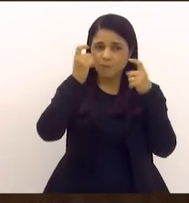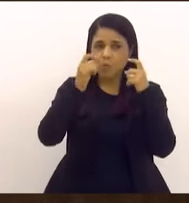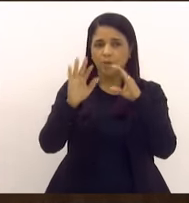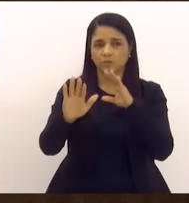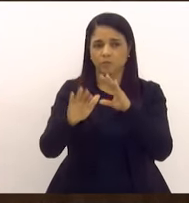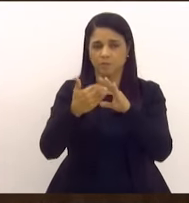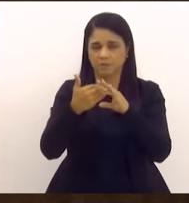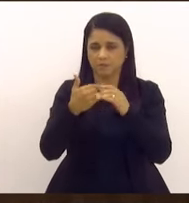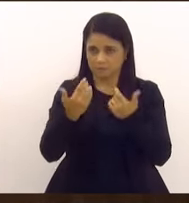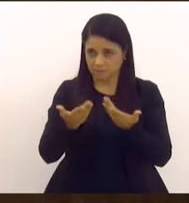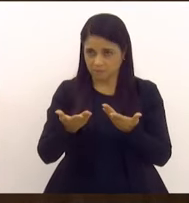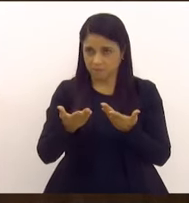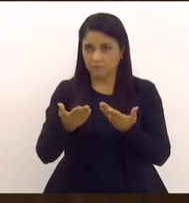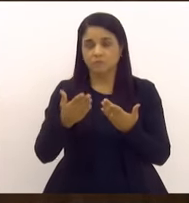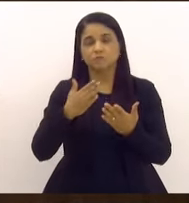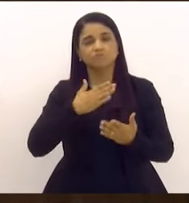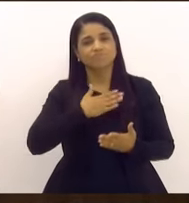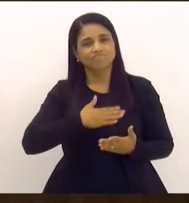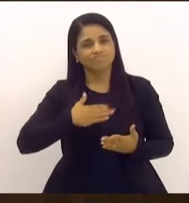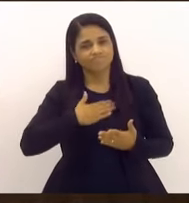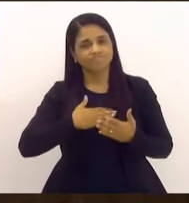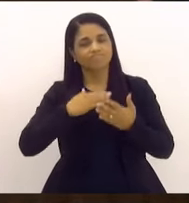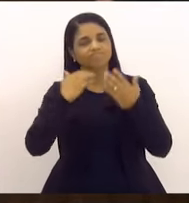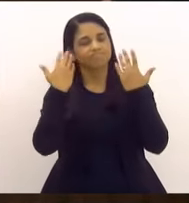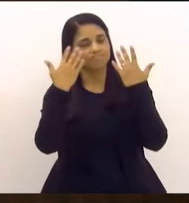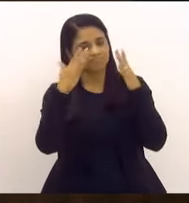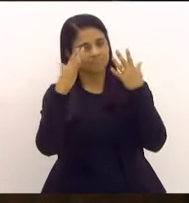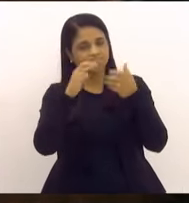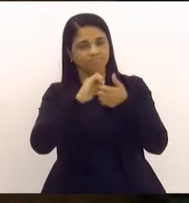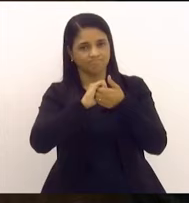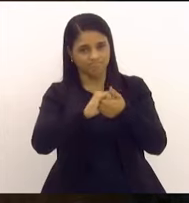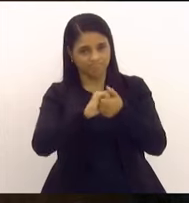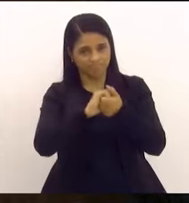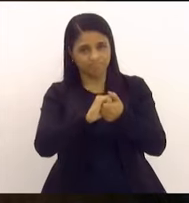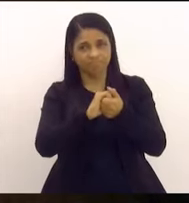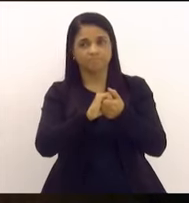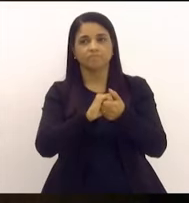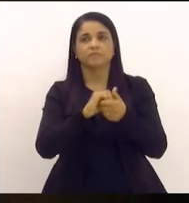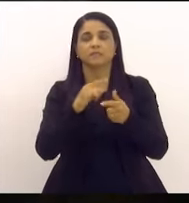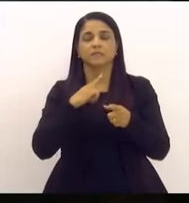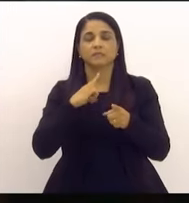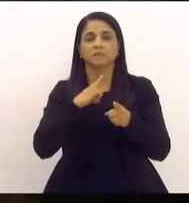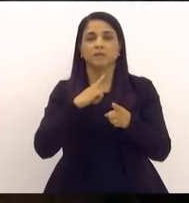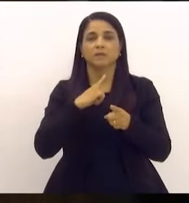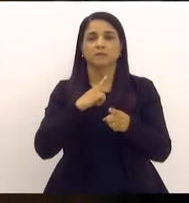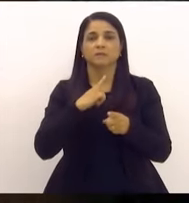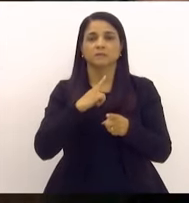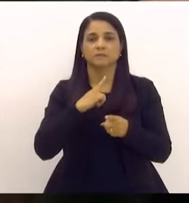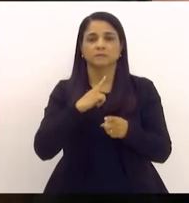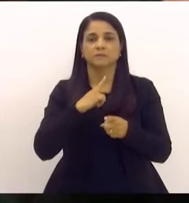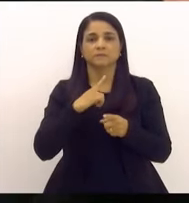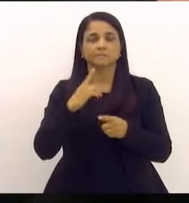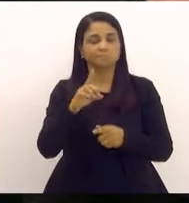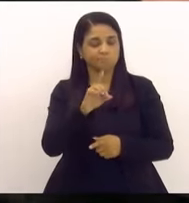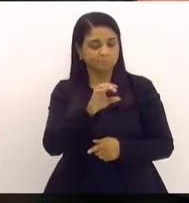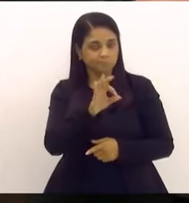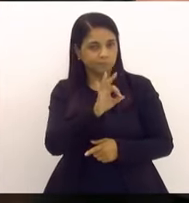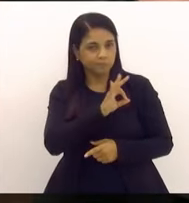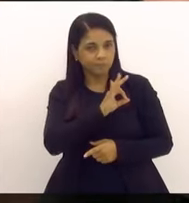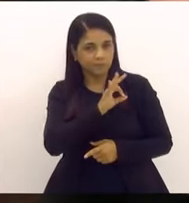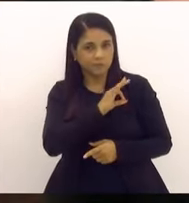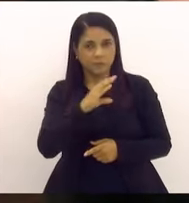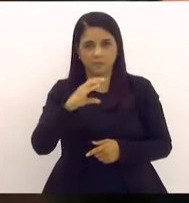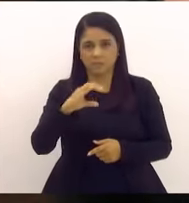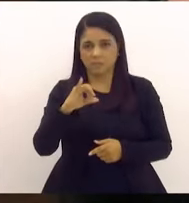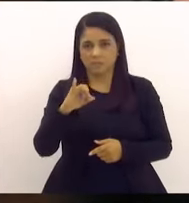mensagem. Então, gostaria de parabenizá-lo e também me dirigir aos policiais civis como um